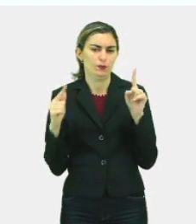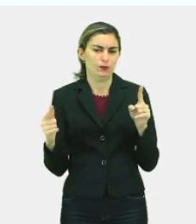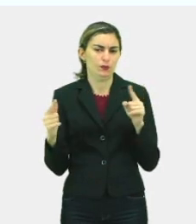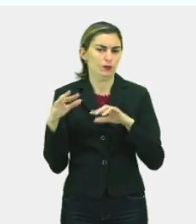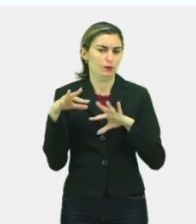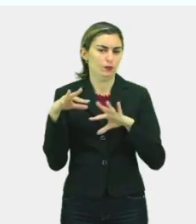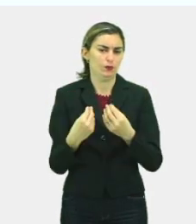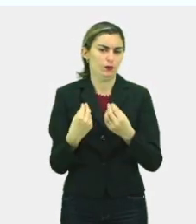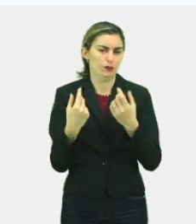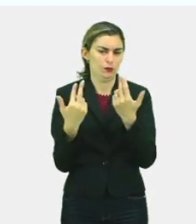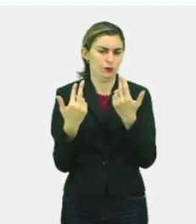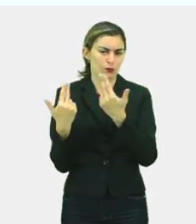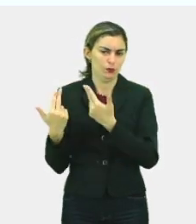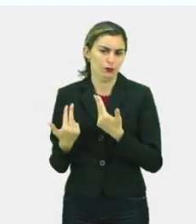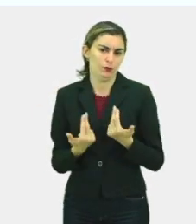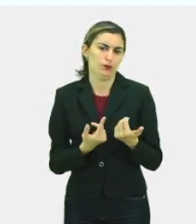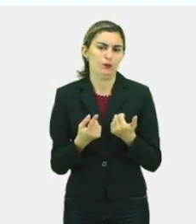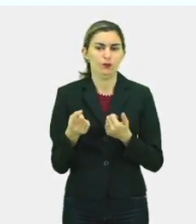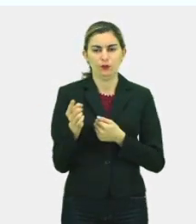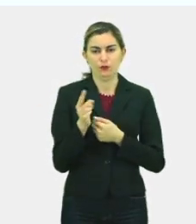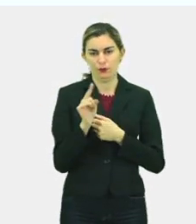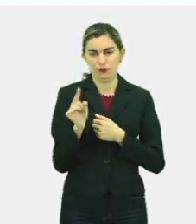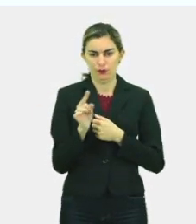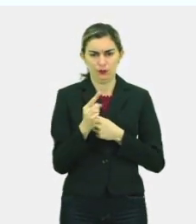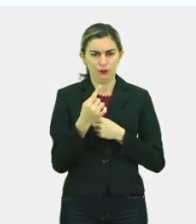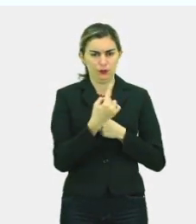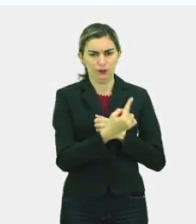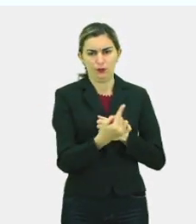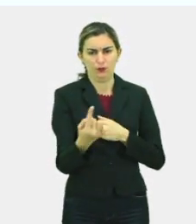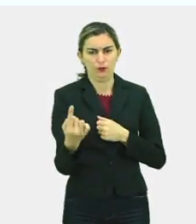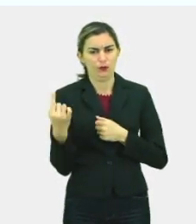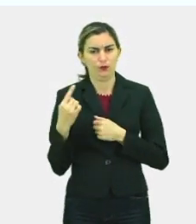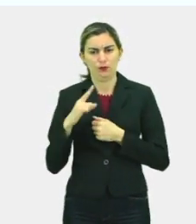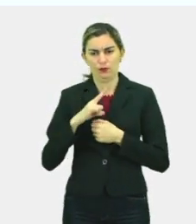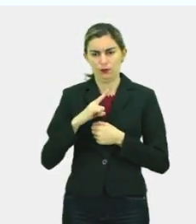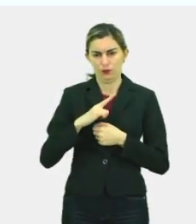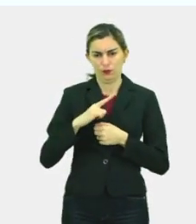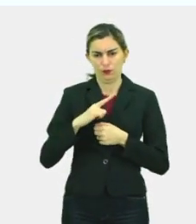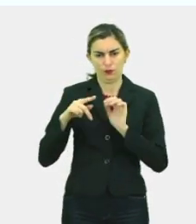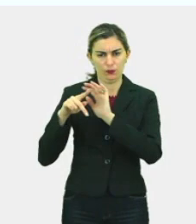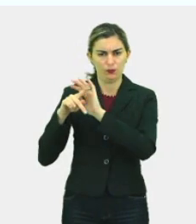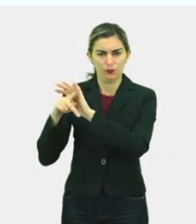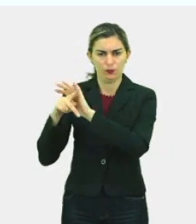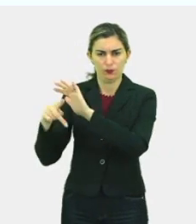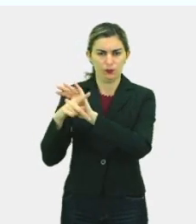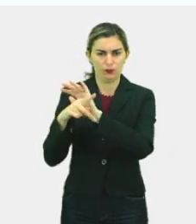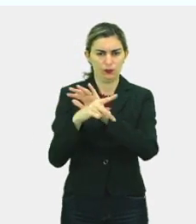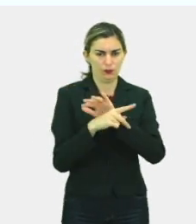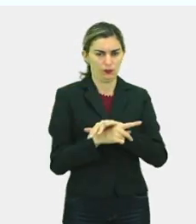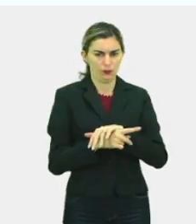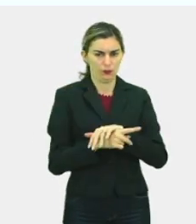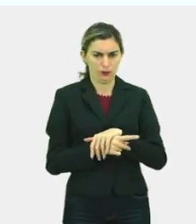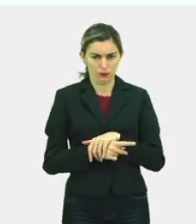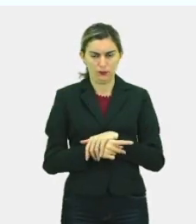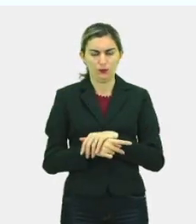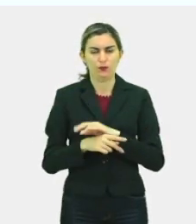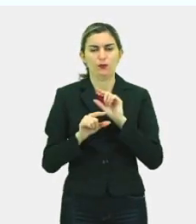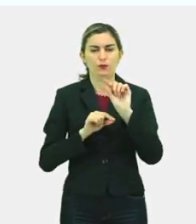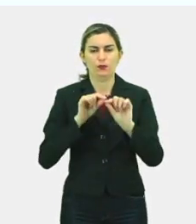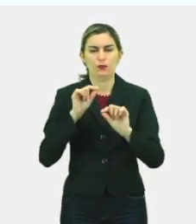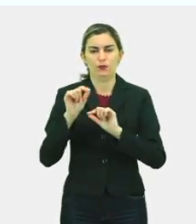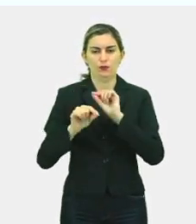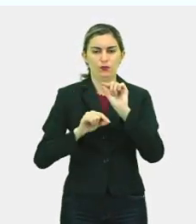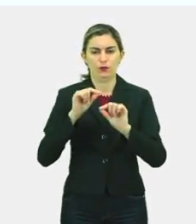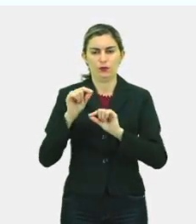nem todos são iguais e cada um tem a sua especificidade. Então vamos lá conhecer um pouquinho. O que